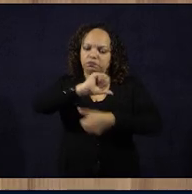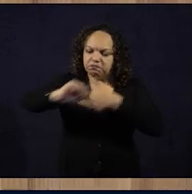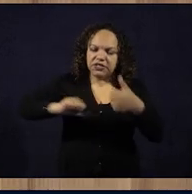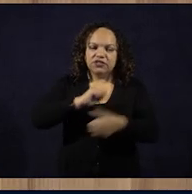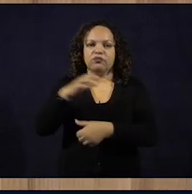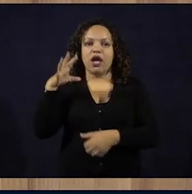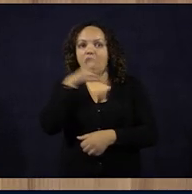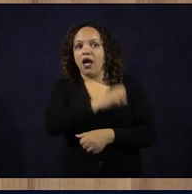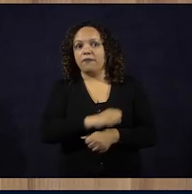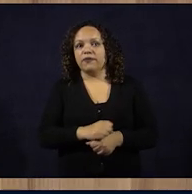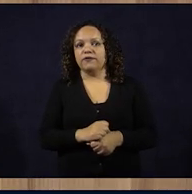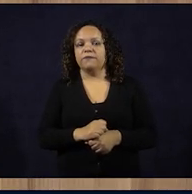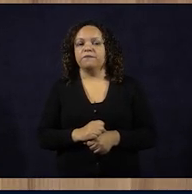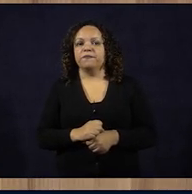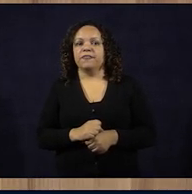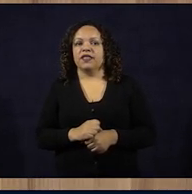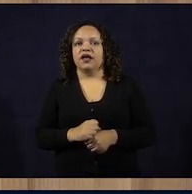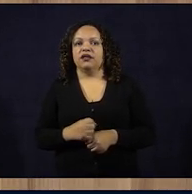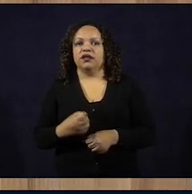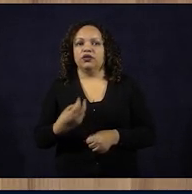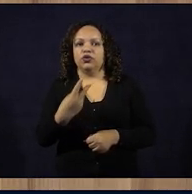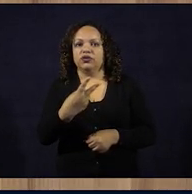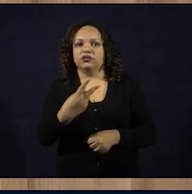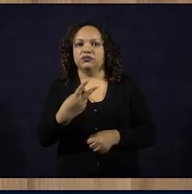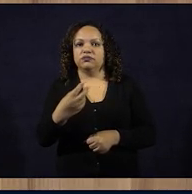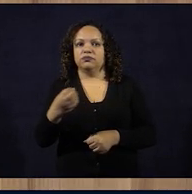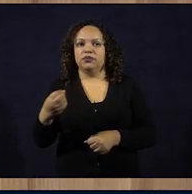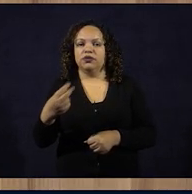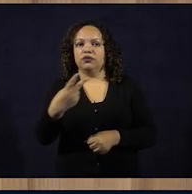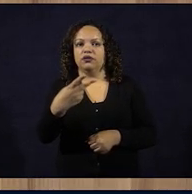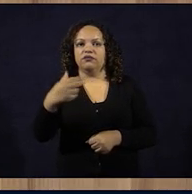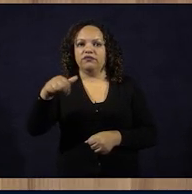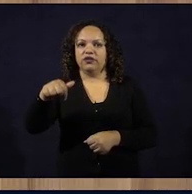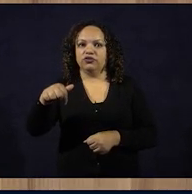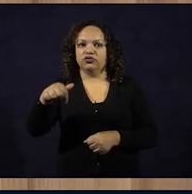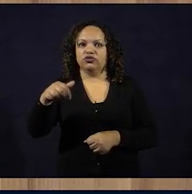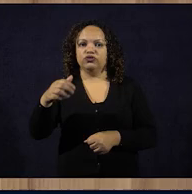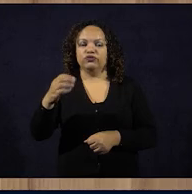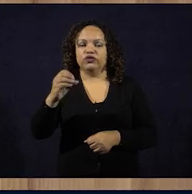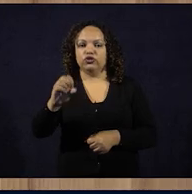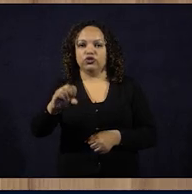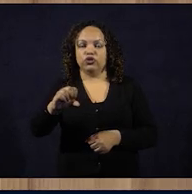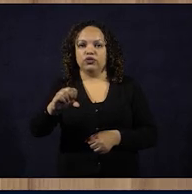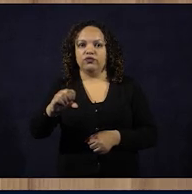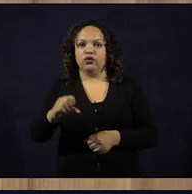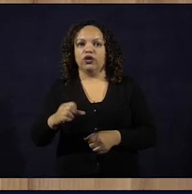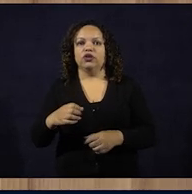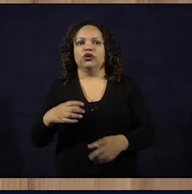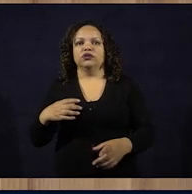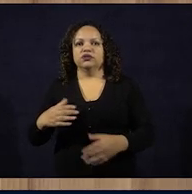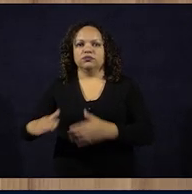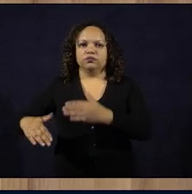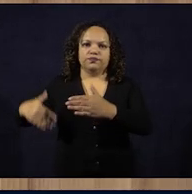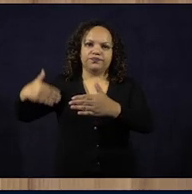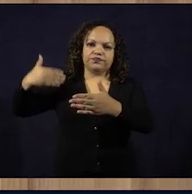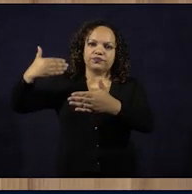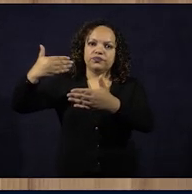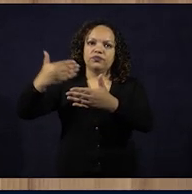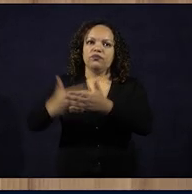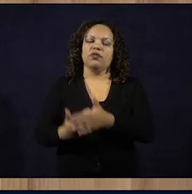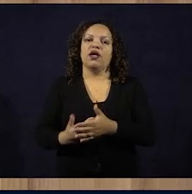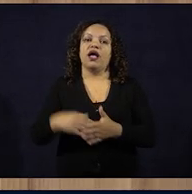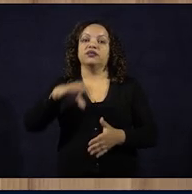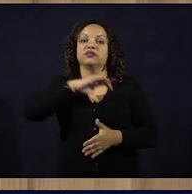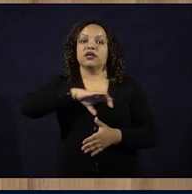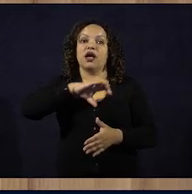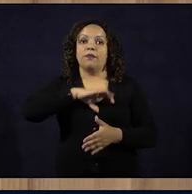implementação a gente vai até 2029 o que a gente avançou muito foi nesse primeiro ano nas